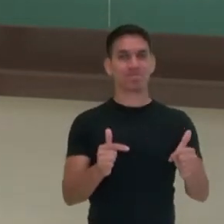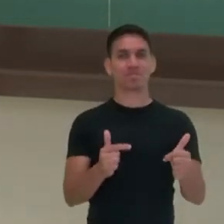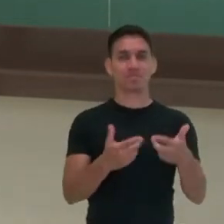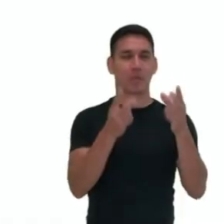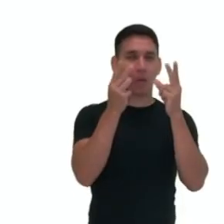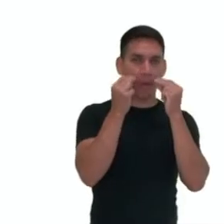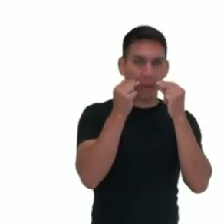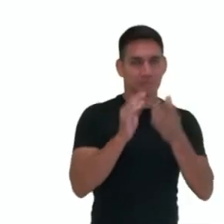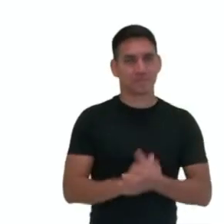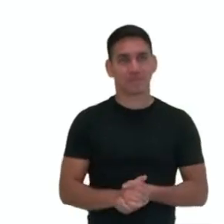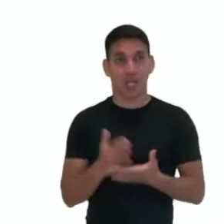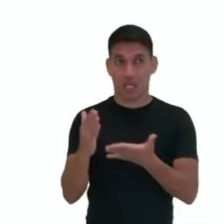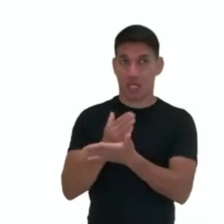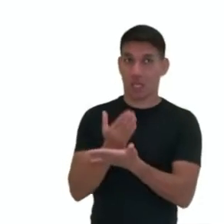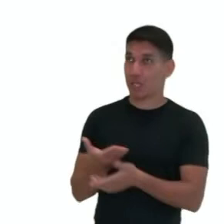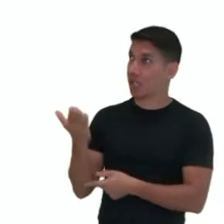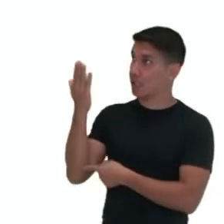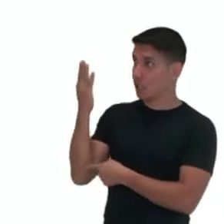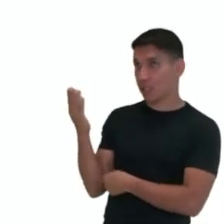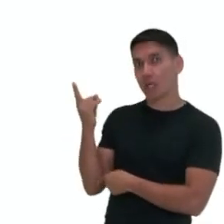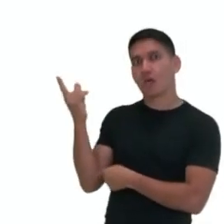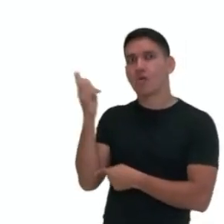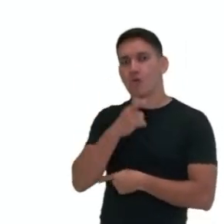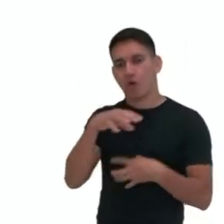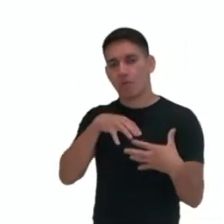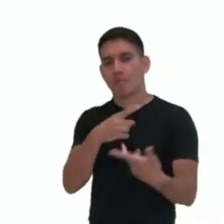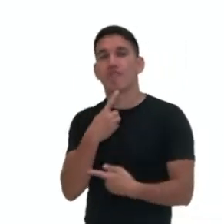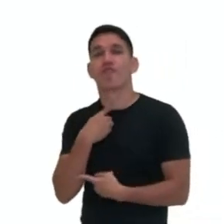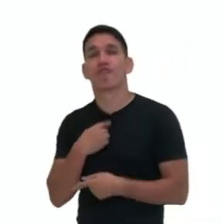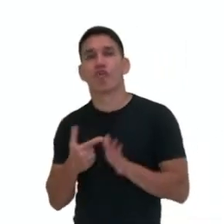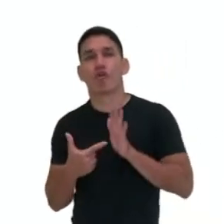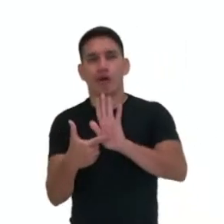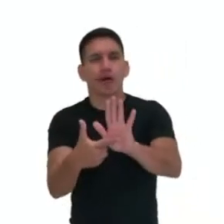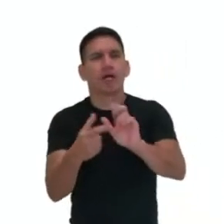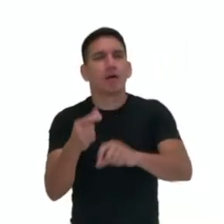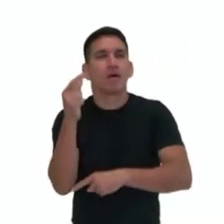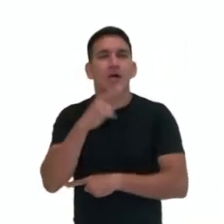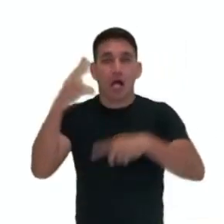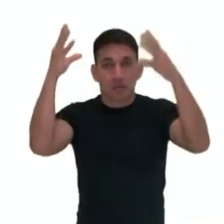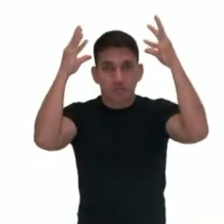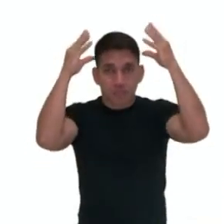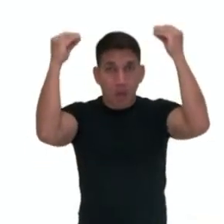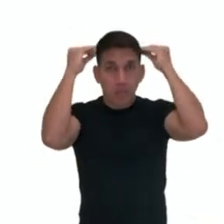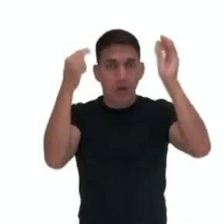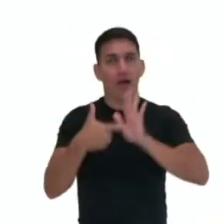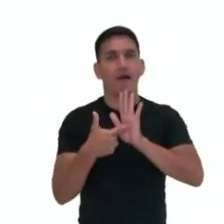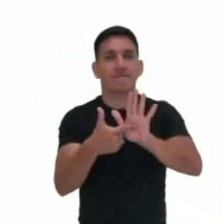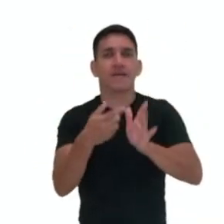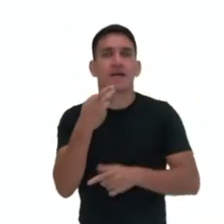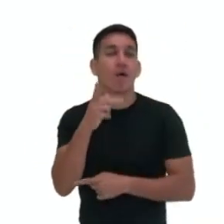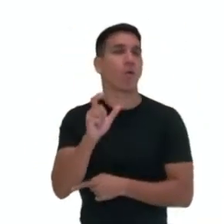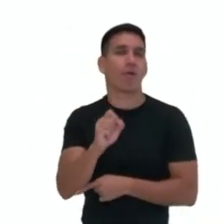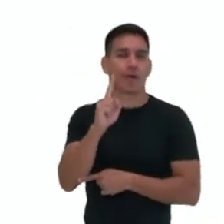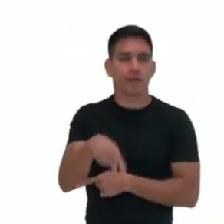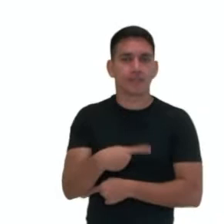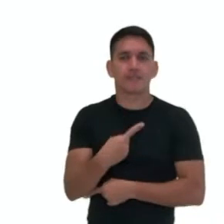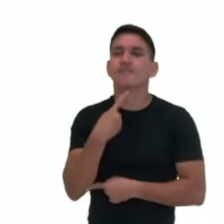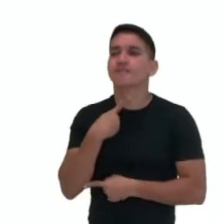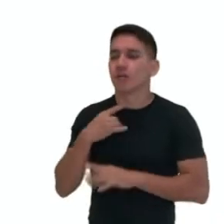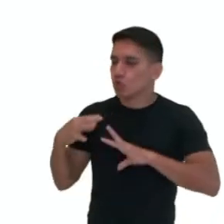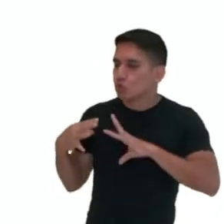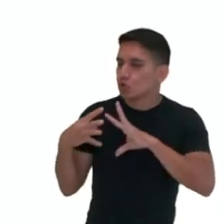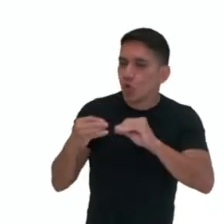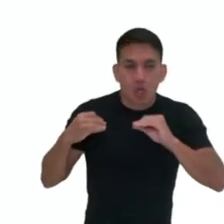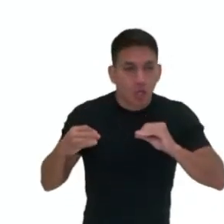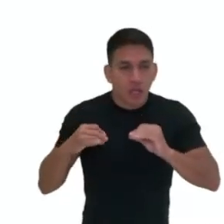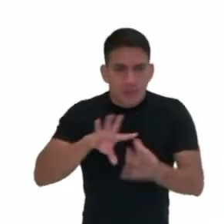Nietzsche. Na obra O Mundo como Vontade e Representação, Schopenhauer defende que a essência de tudo que